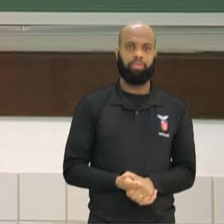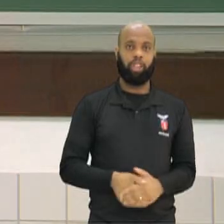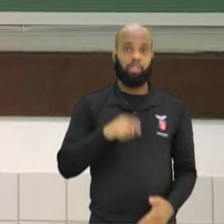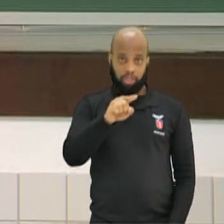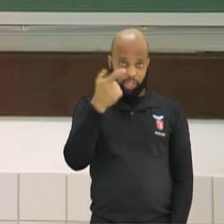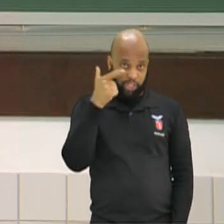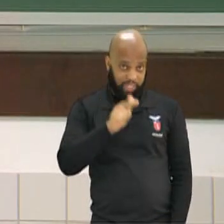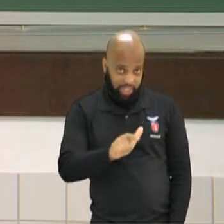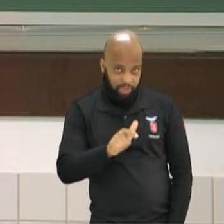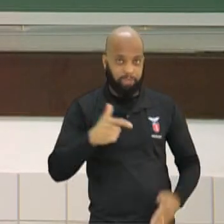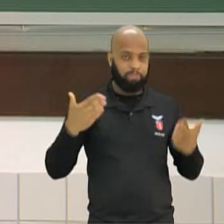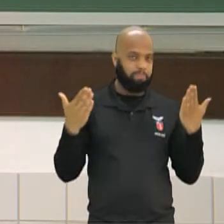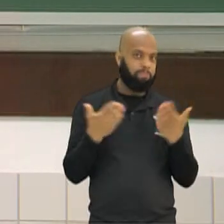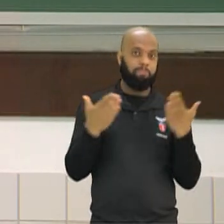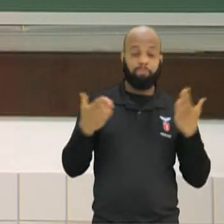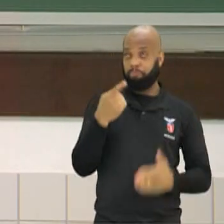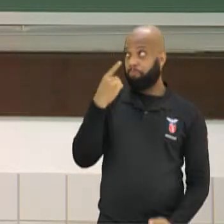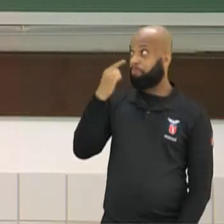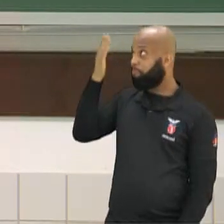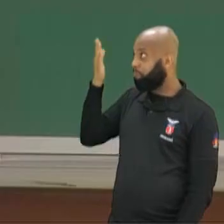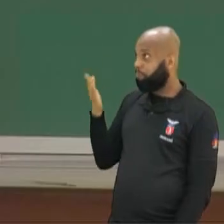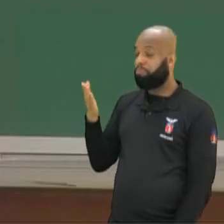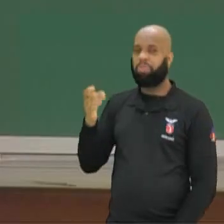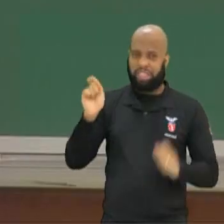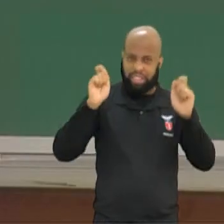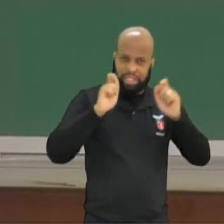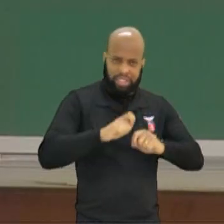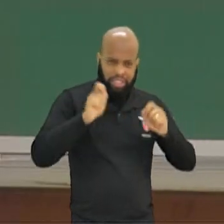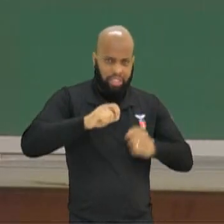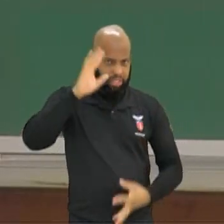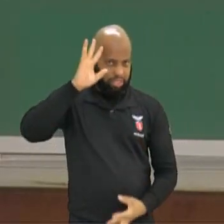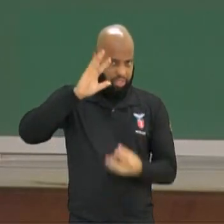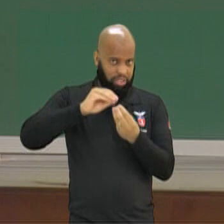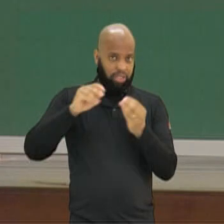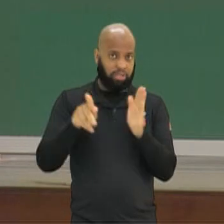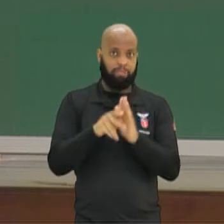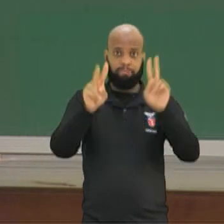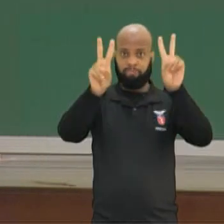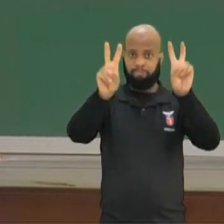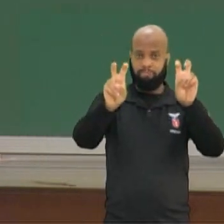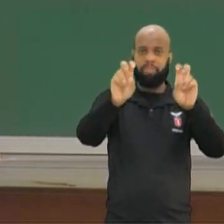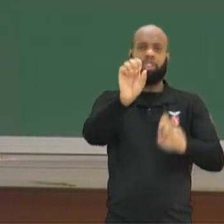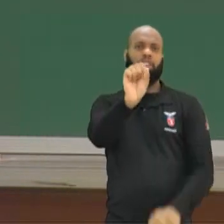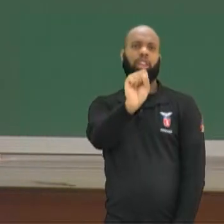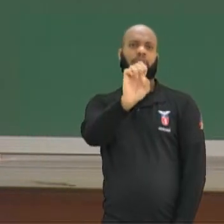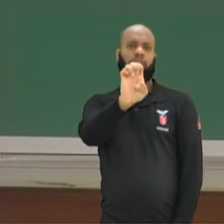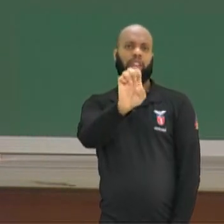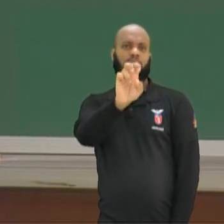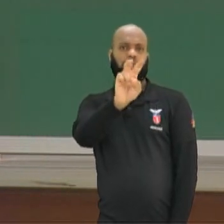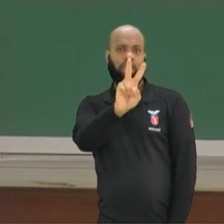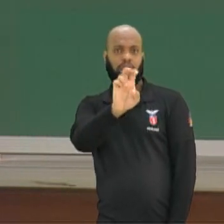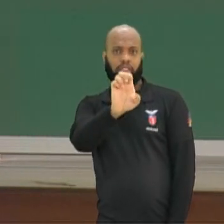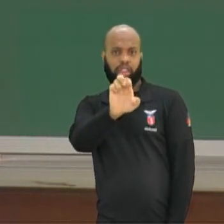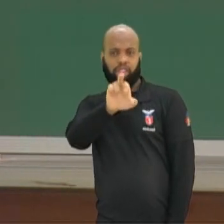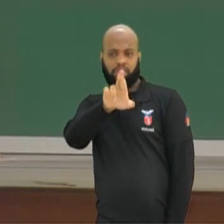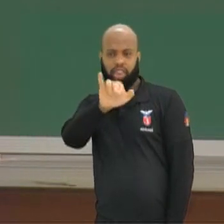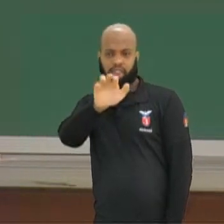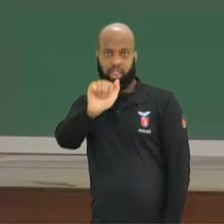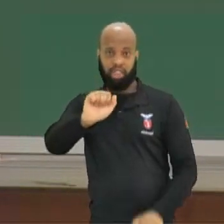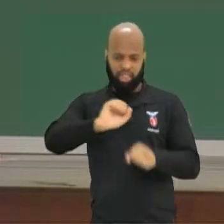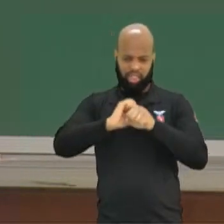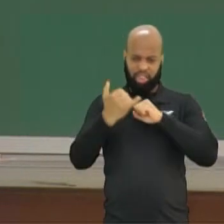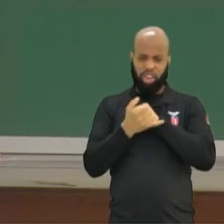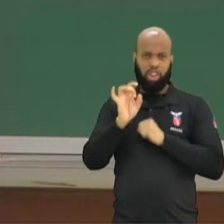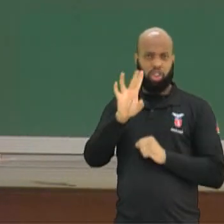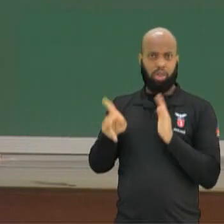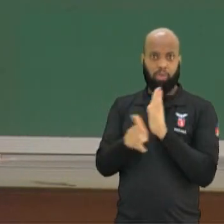Conseguiram, meus amigos? Vamos lá? Então, é possível entender do título que adjetivo Severina se refere